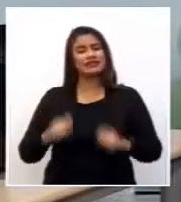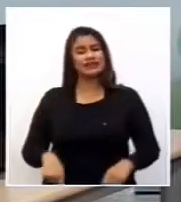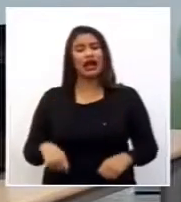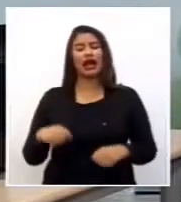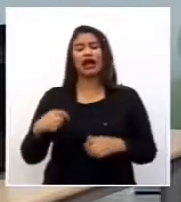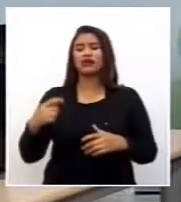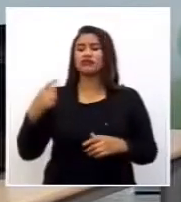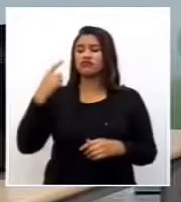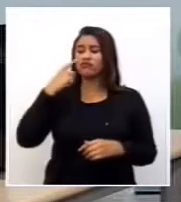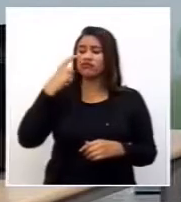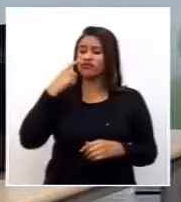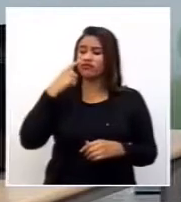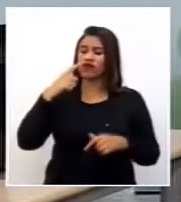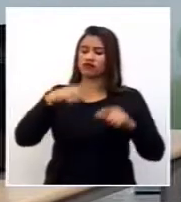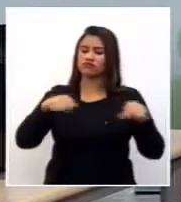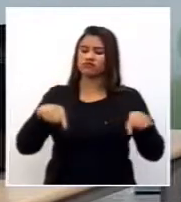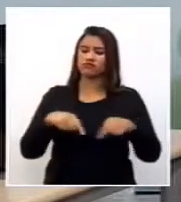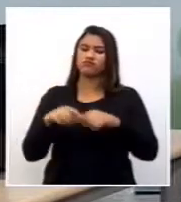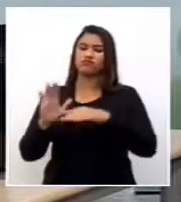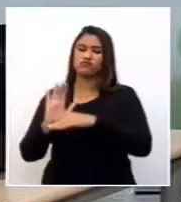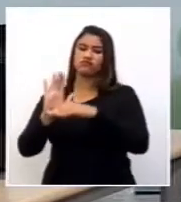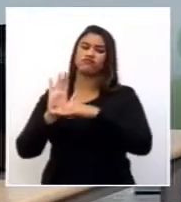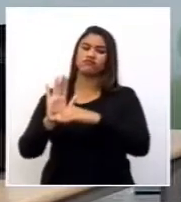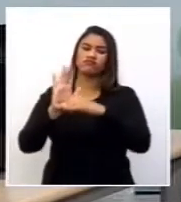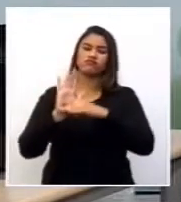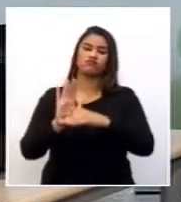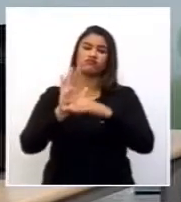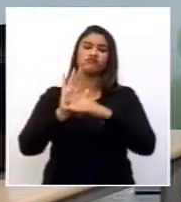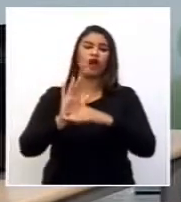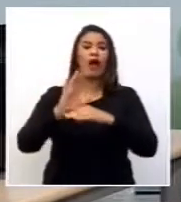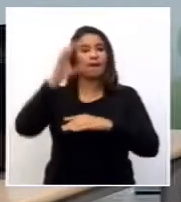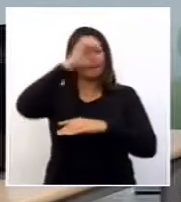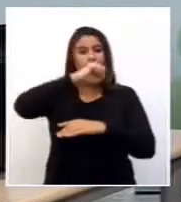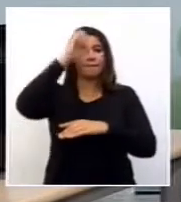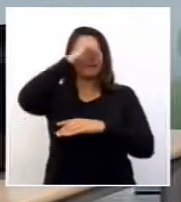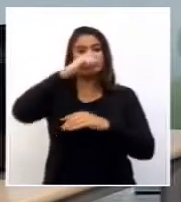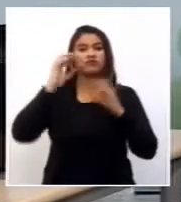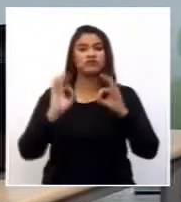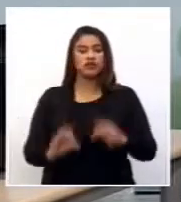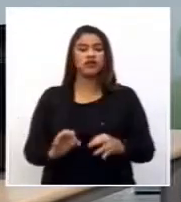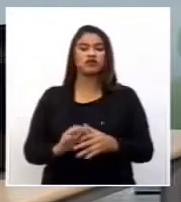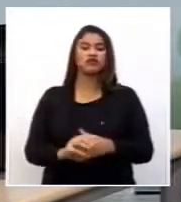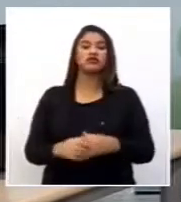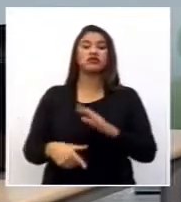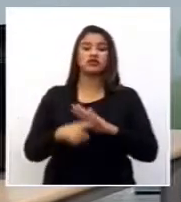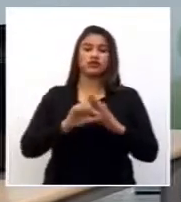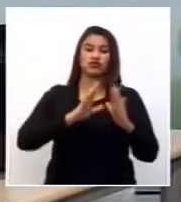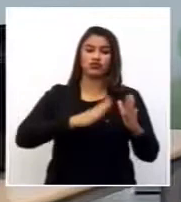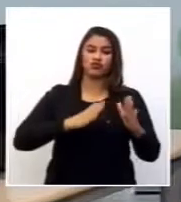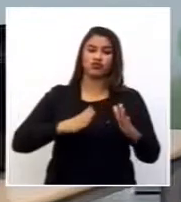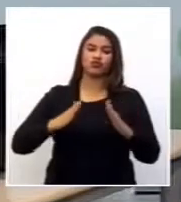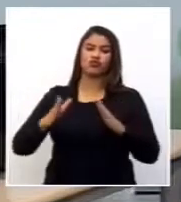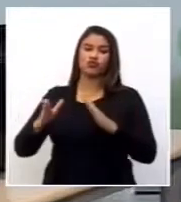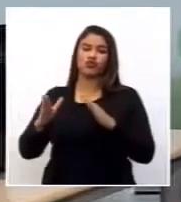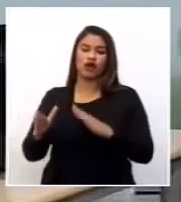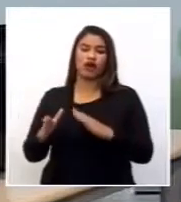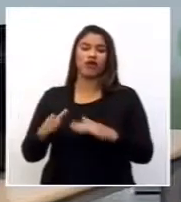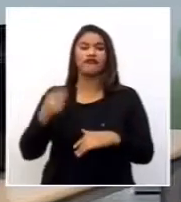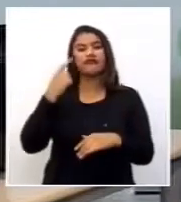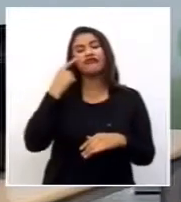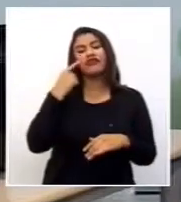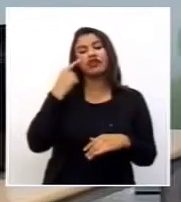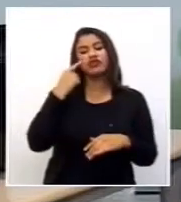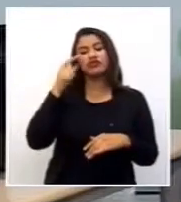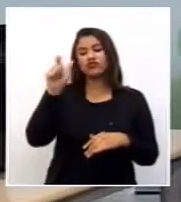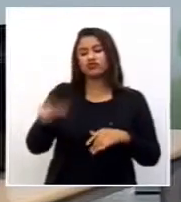você favorecer esses ambientes de aprendizagem, né? E aí sim você vai organizando esses ambientes, colocando de acordo